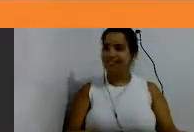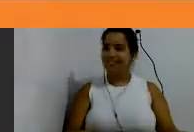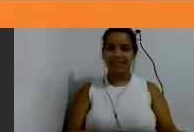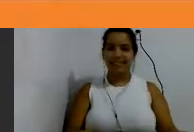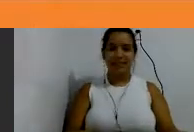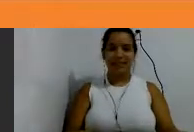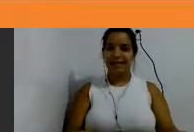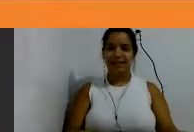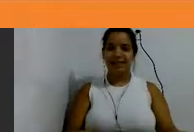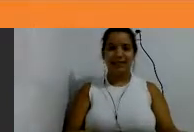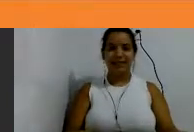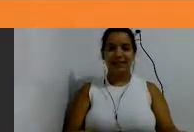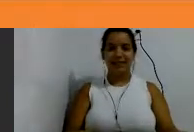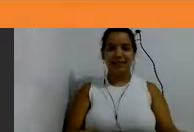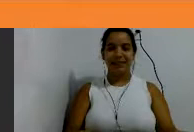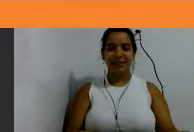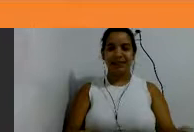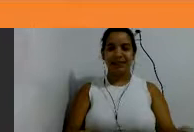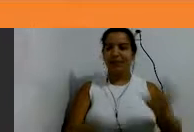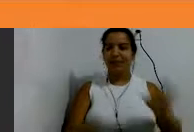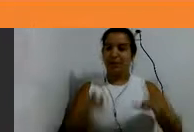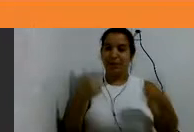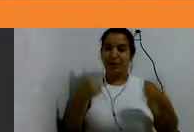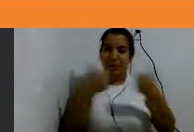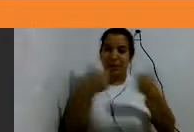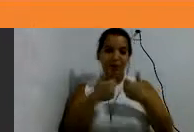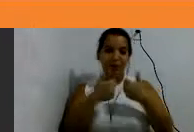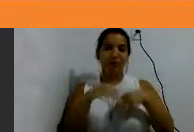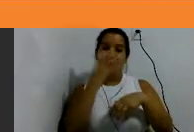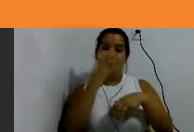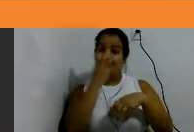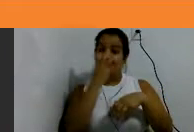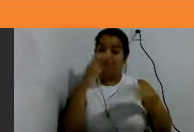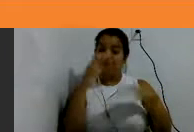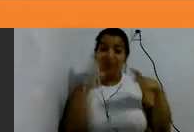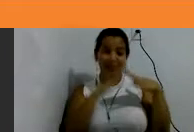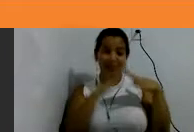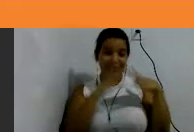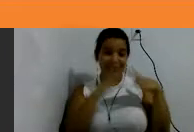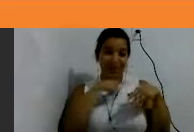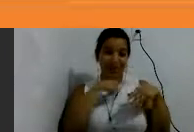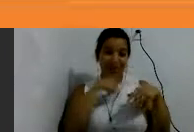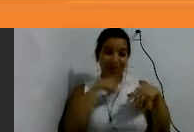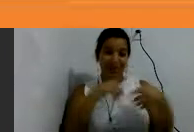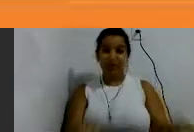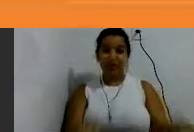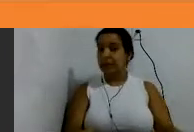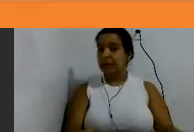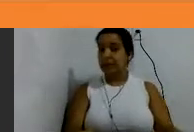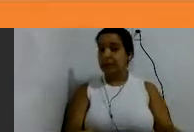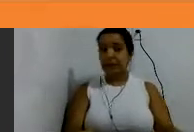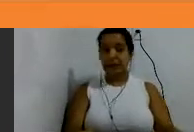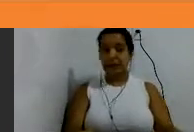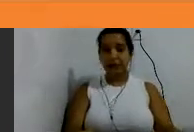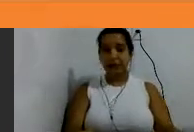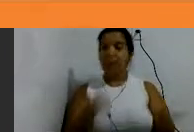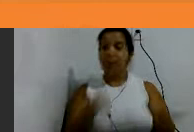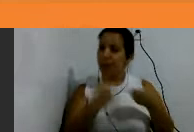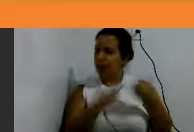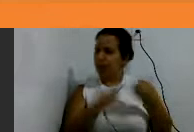chance muito da nossa proximidade. Hoje em dia, quase todo mundo tem cão em casa. Não que isso seja problema. Então, existem